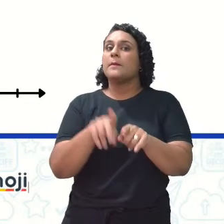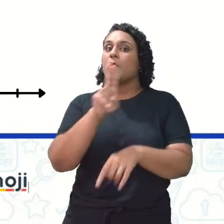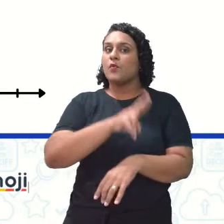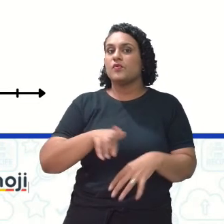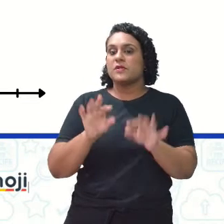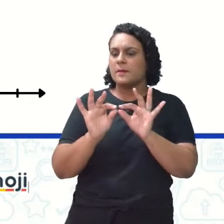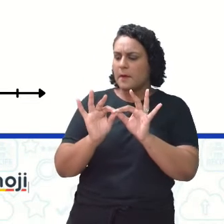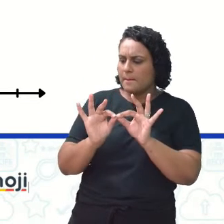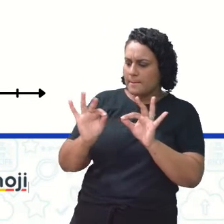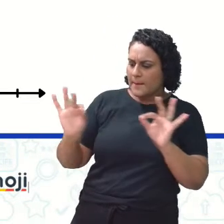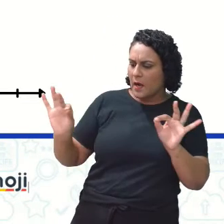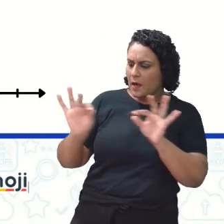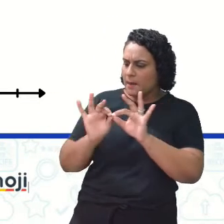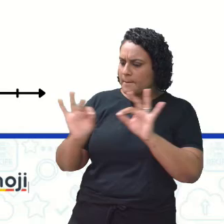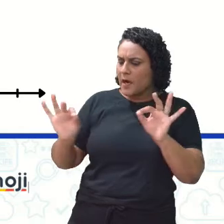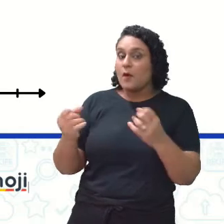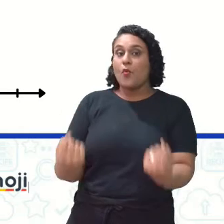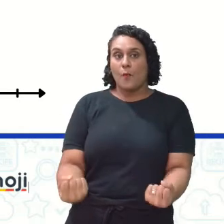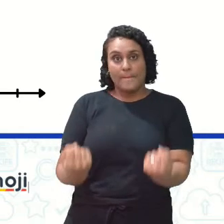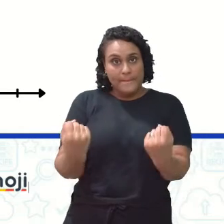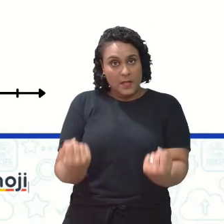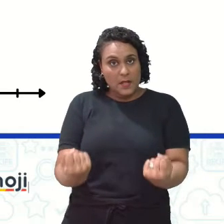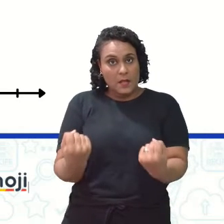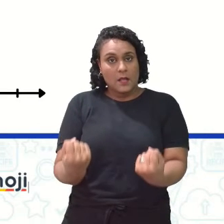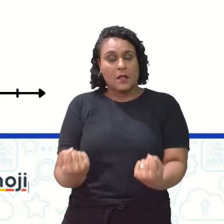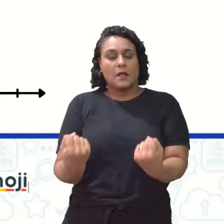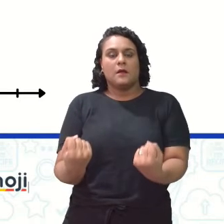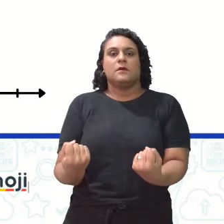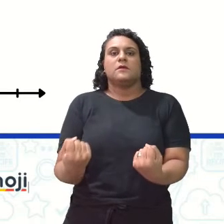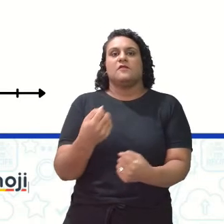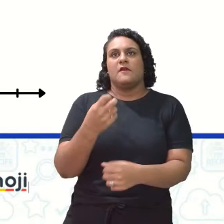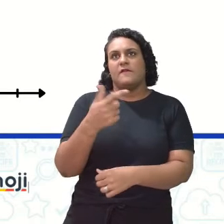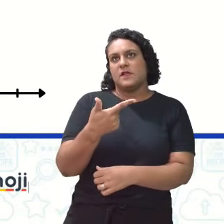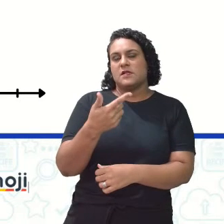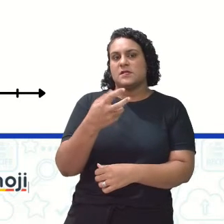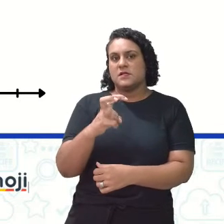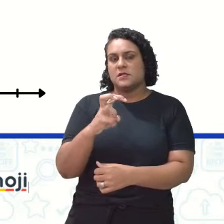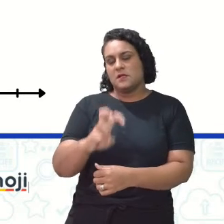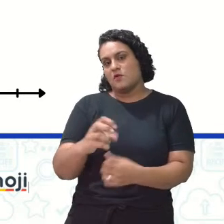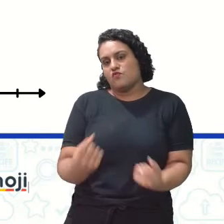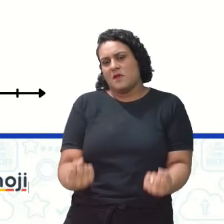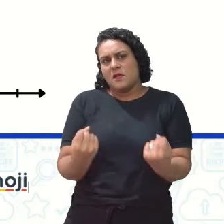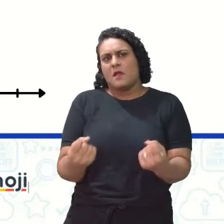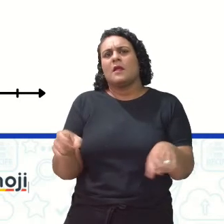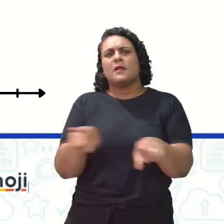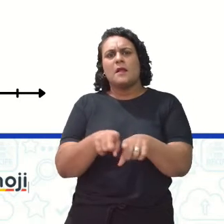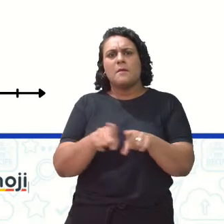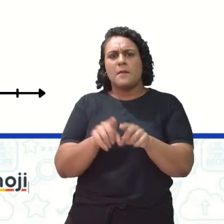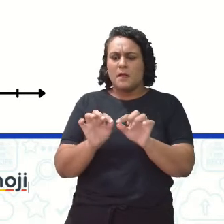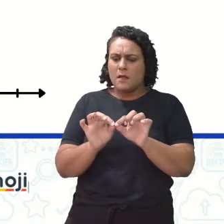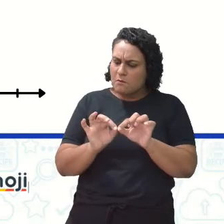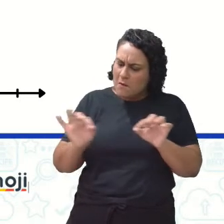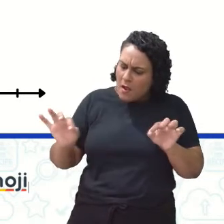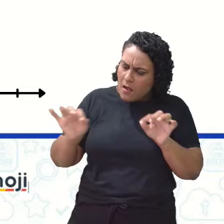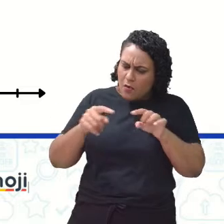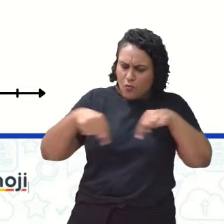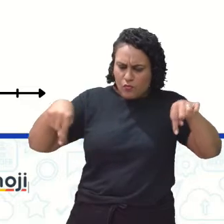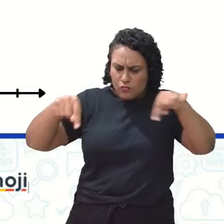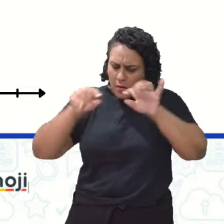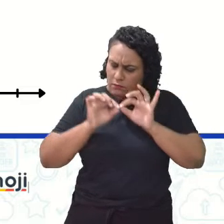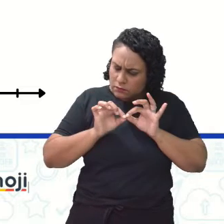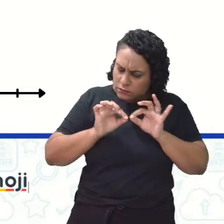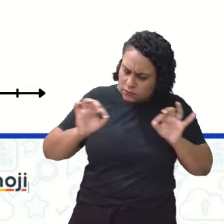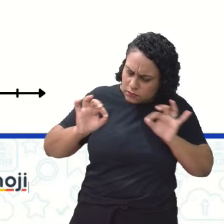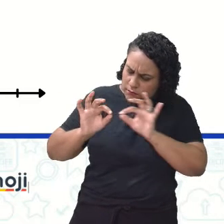Não só o peso, como eu coloquei ali, né? 25 quilogramas, mas para medir também um terreno, um